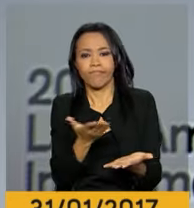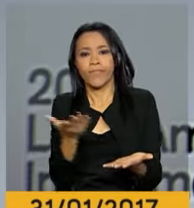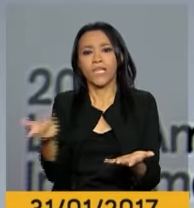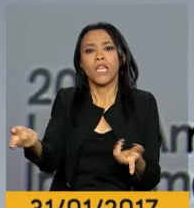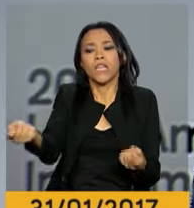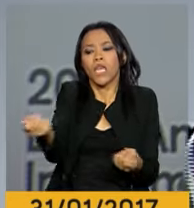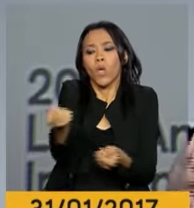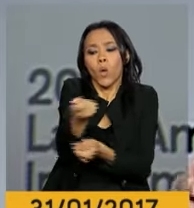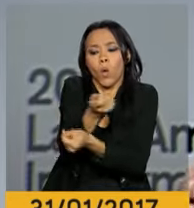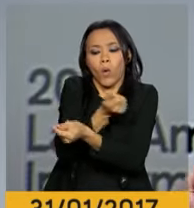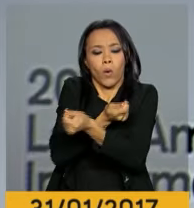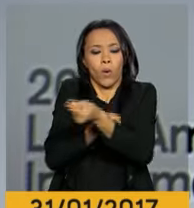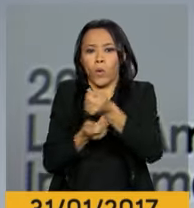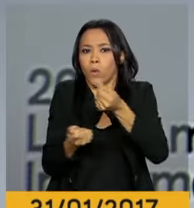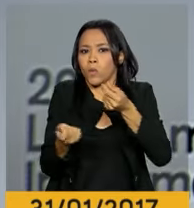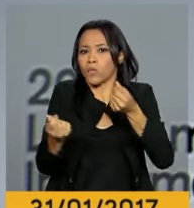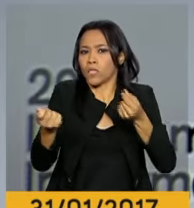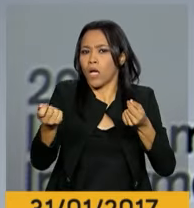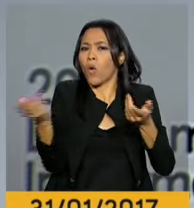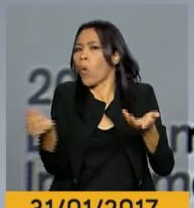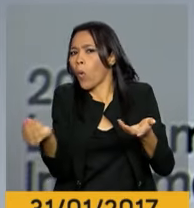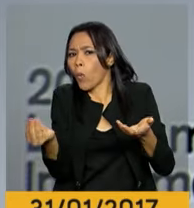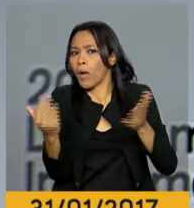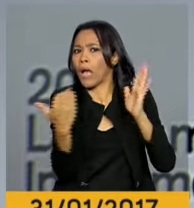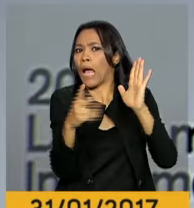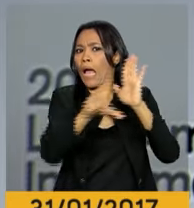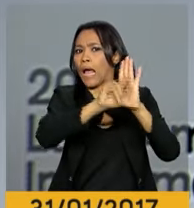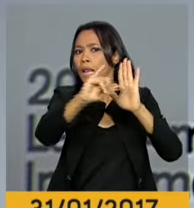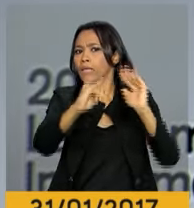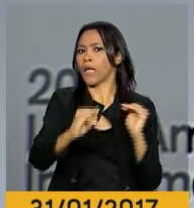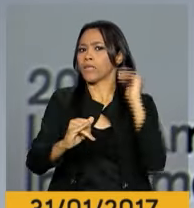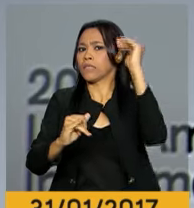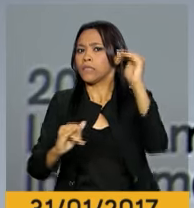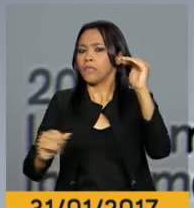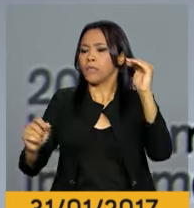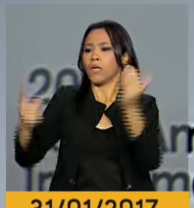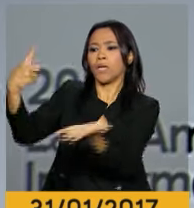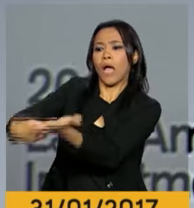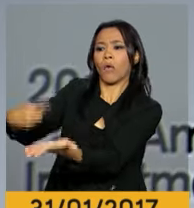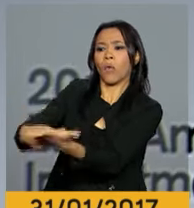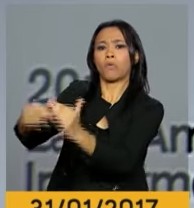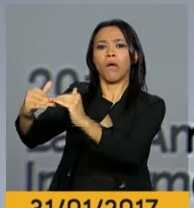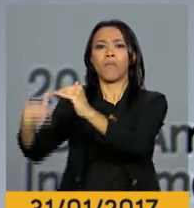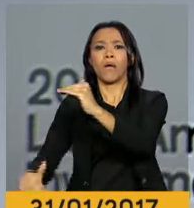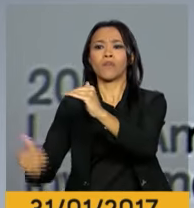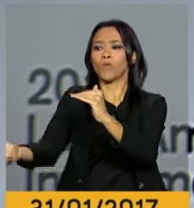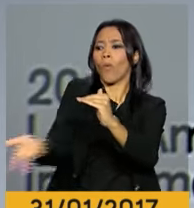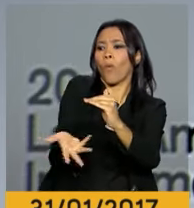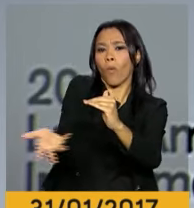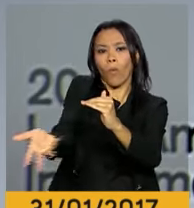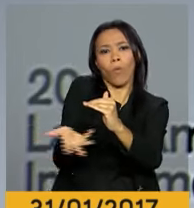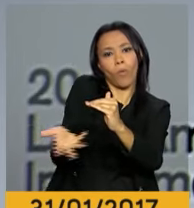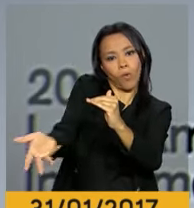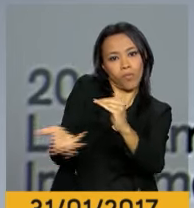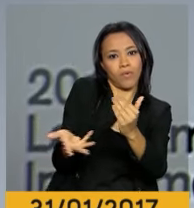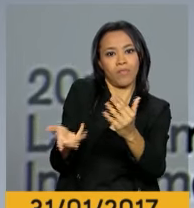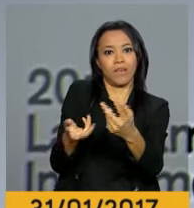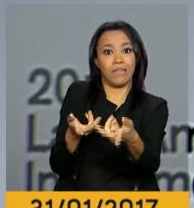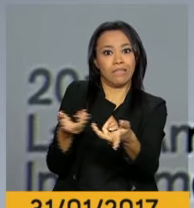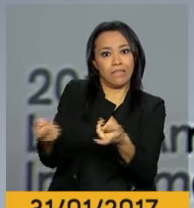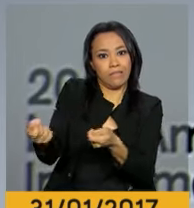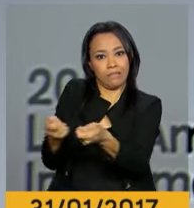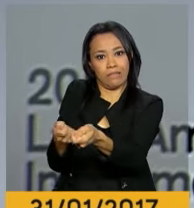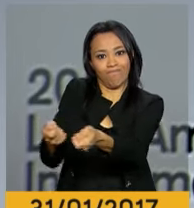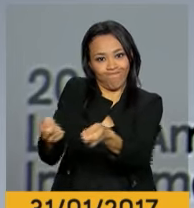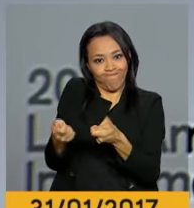negociado sobre o legislado na convicção mais absoluta de que os sindicatos de ambas as partes são muito fortes nos dias